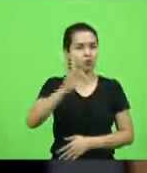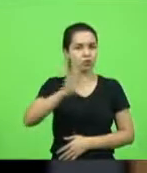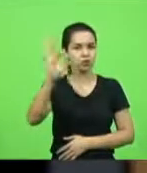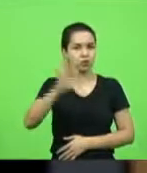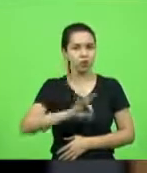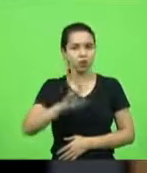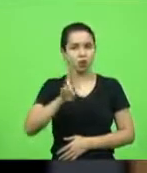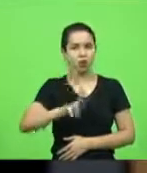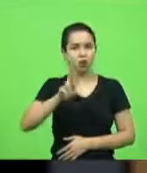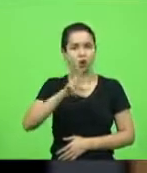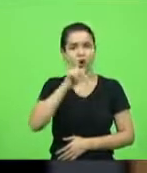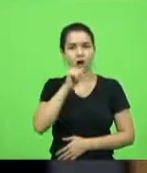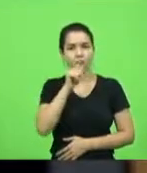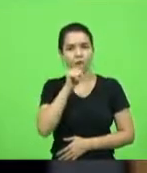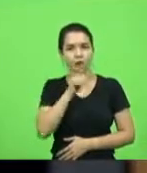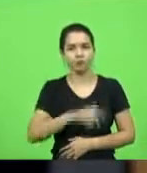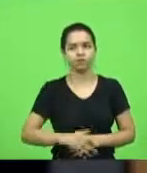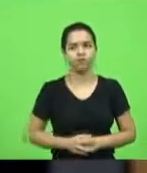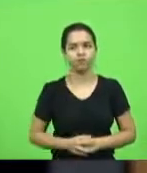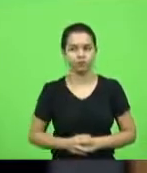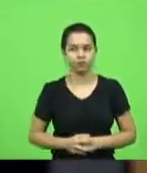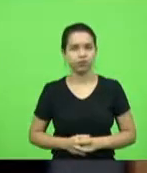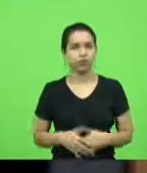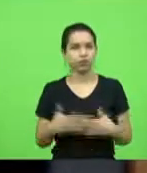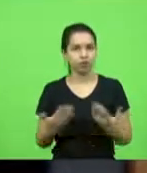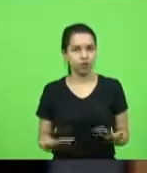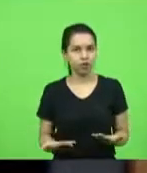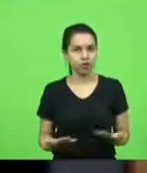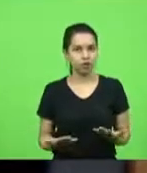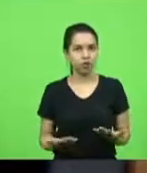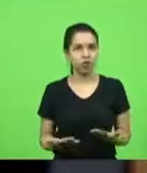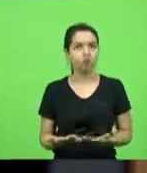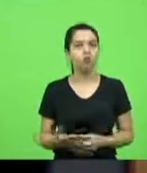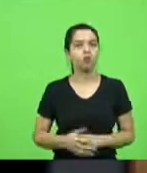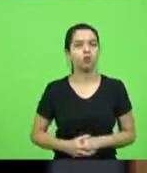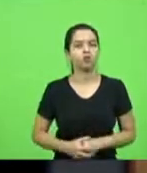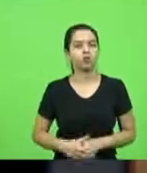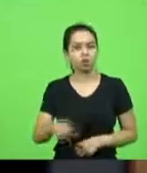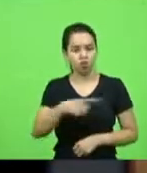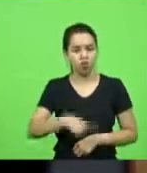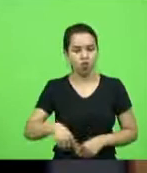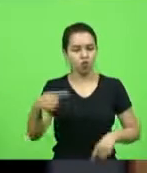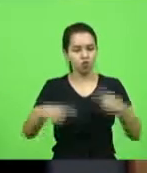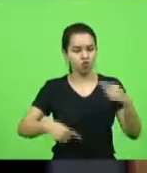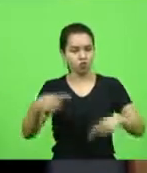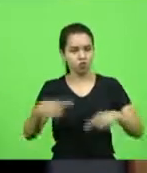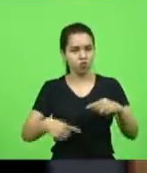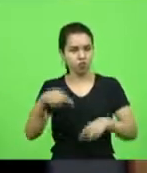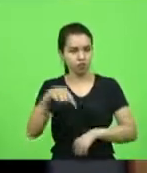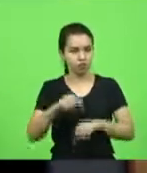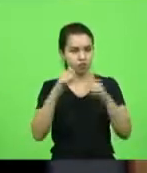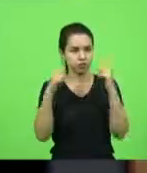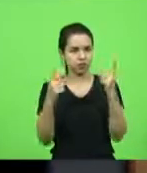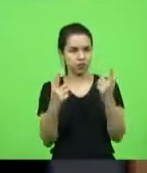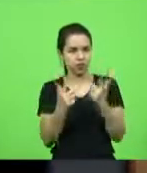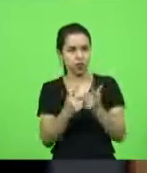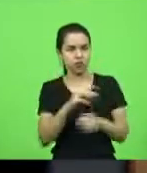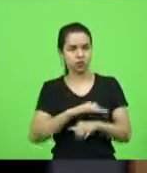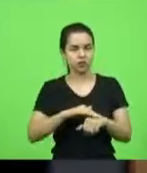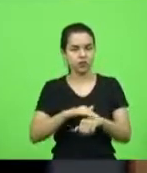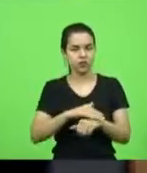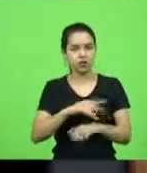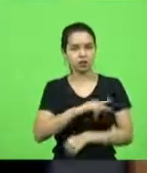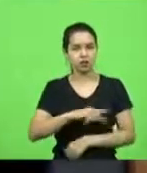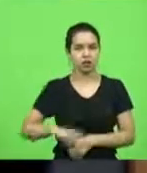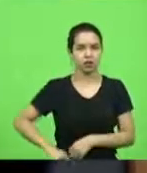água então quando tiver nós tivemos as e aqui na Assembleia conversando com a presidente